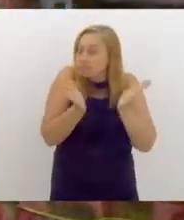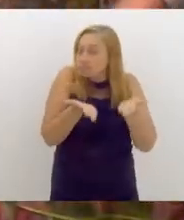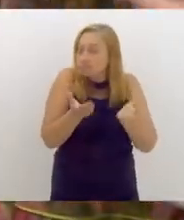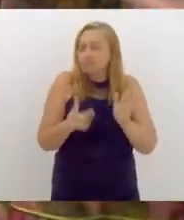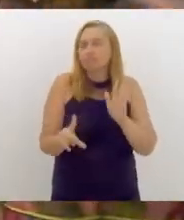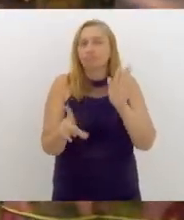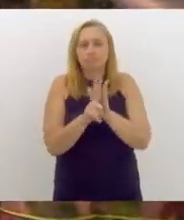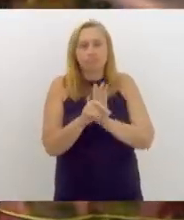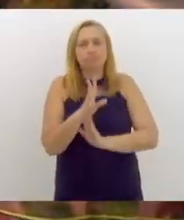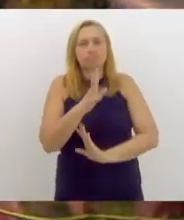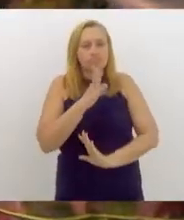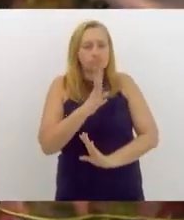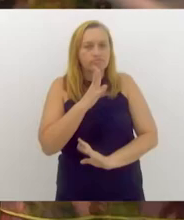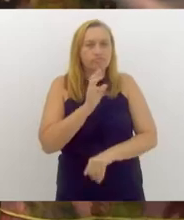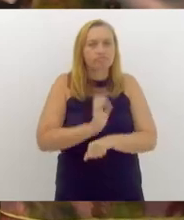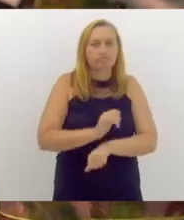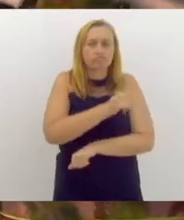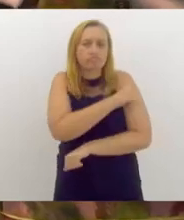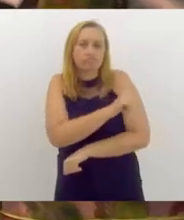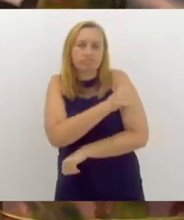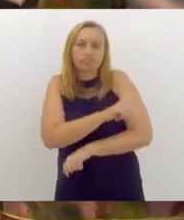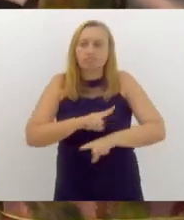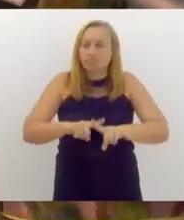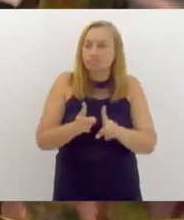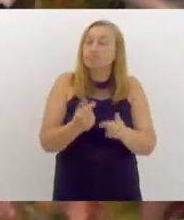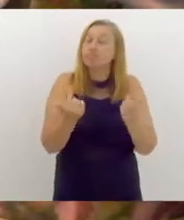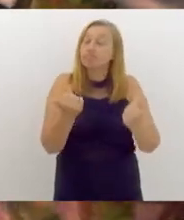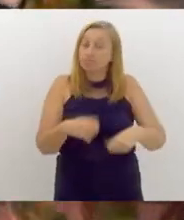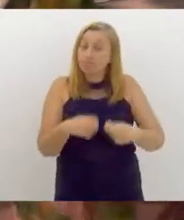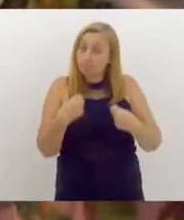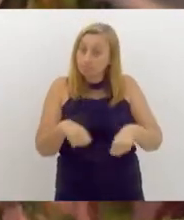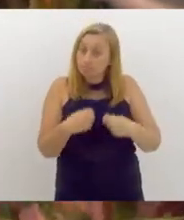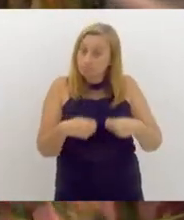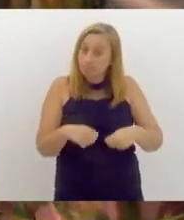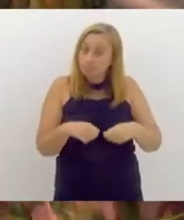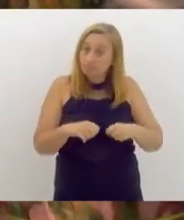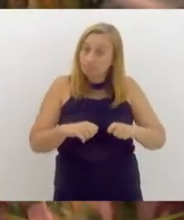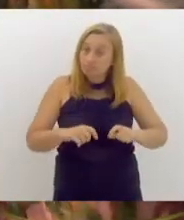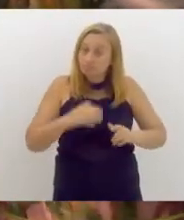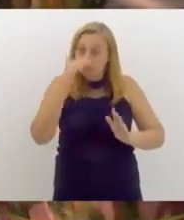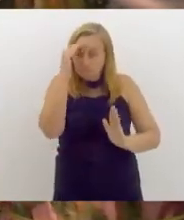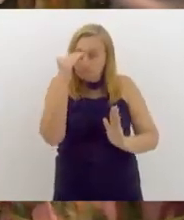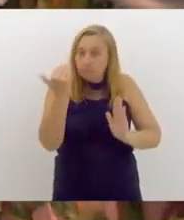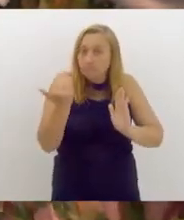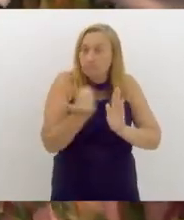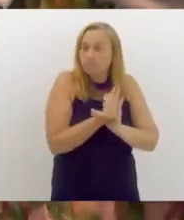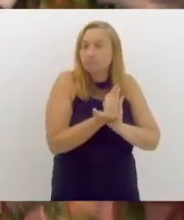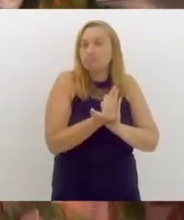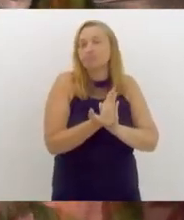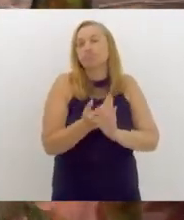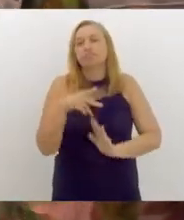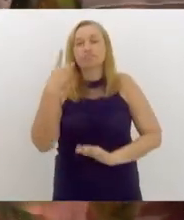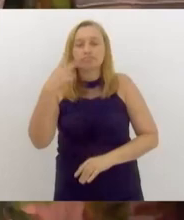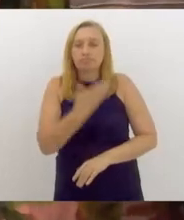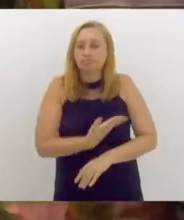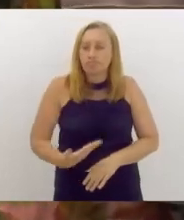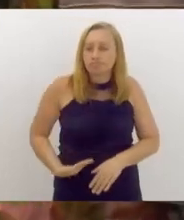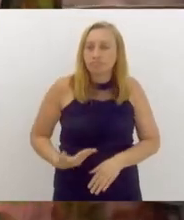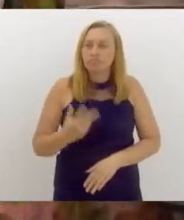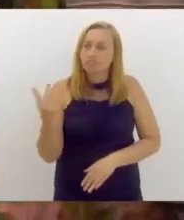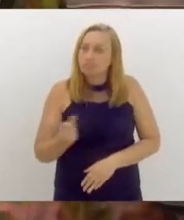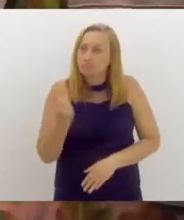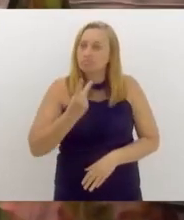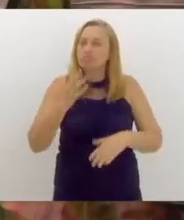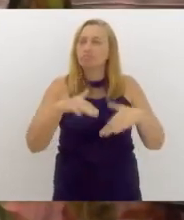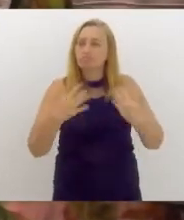lei reconhecida no estado do Rio de Janeiro, mas que a gente precisa executar essa política pública com prioridade.